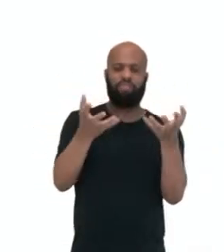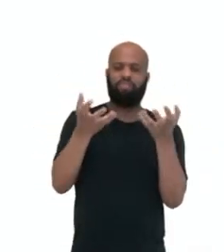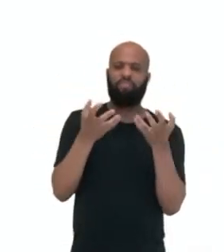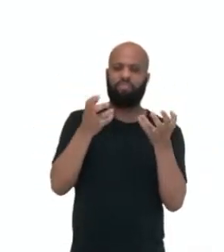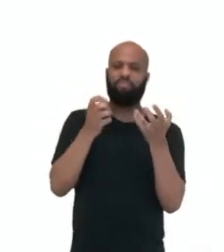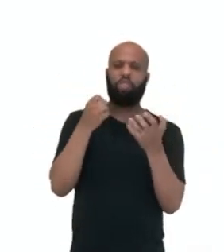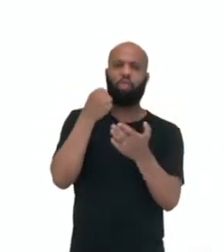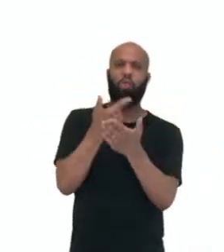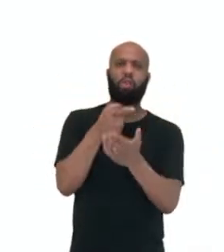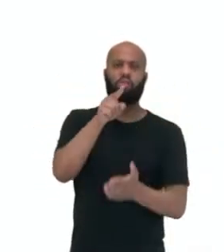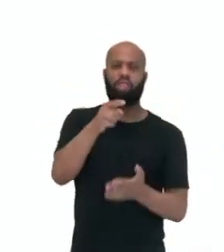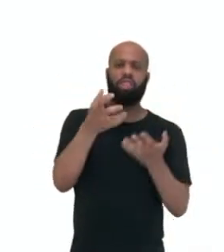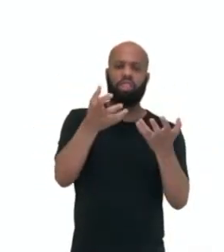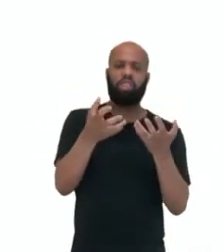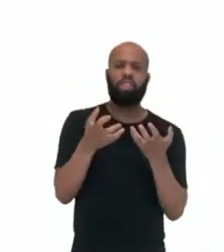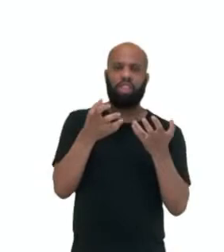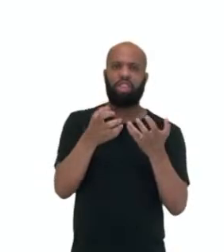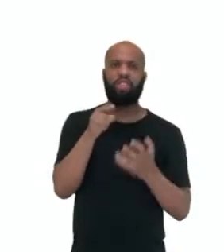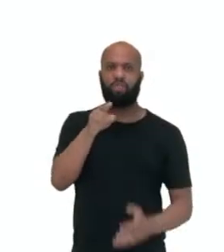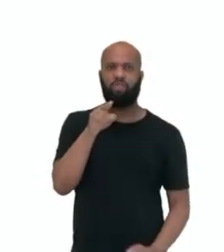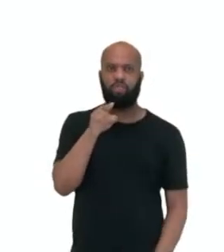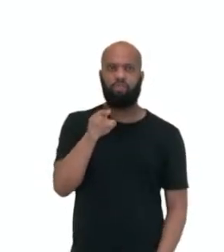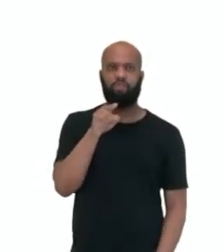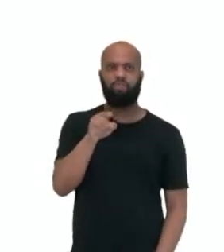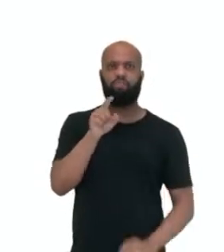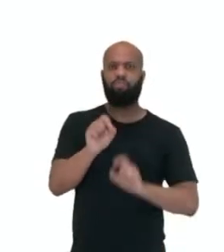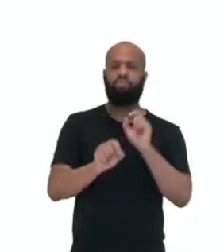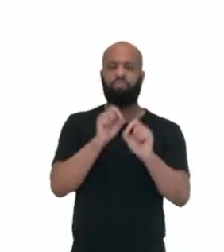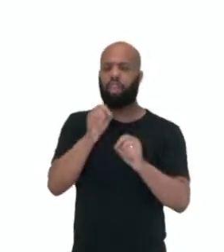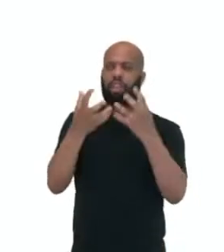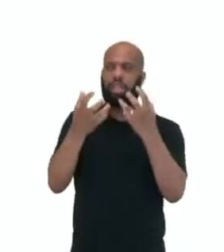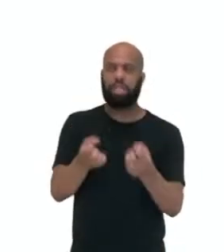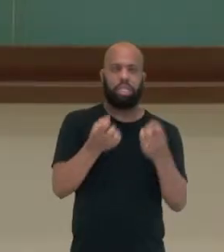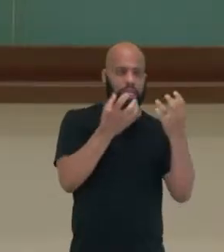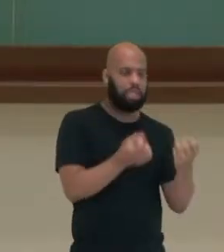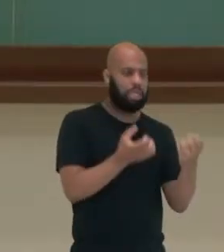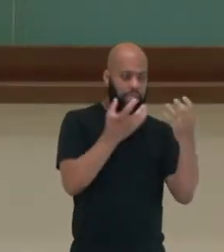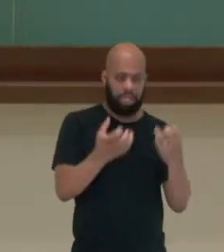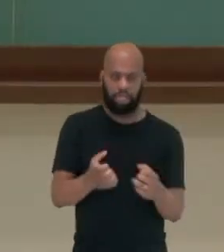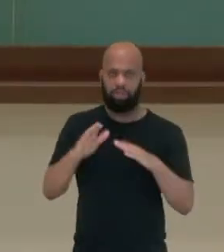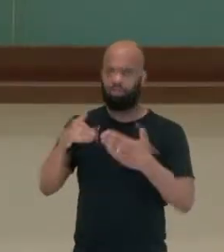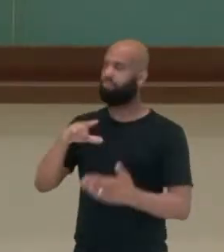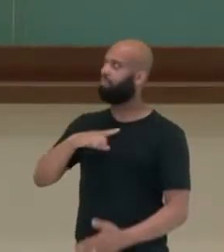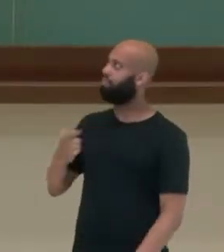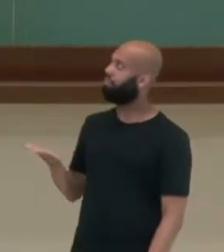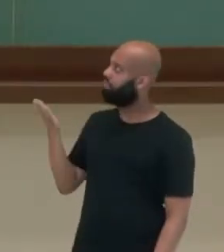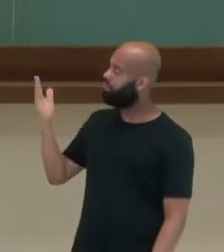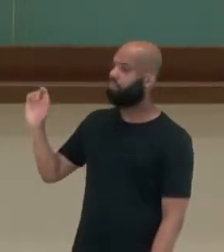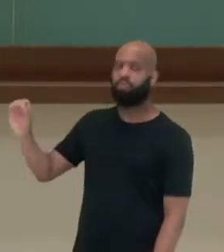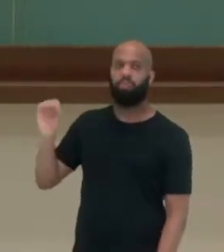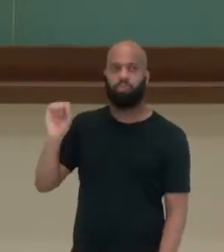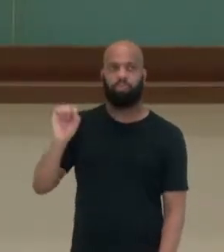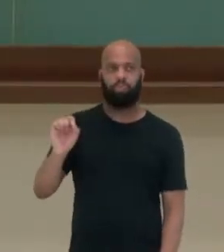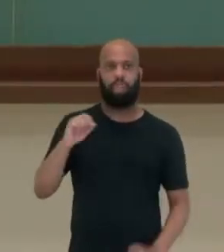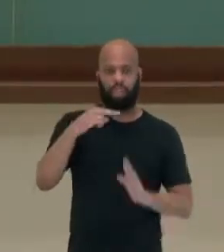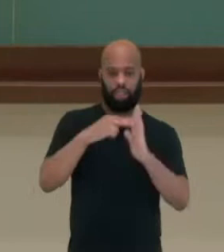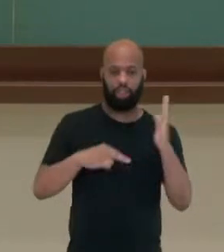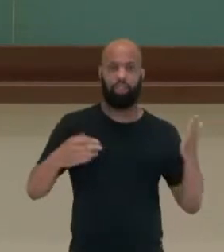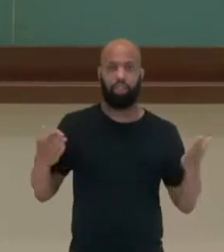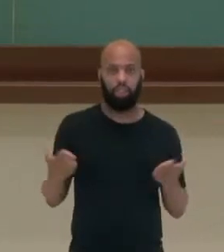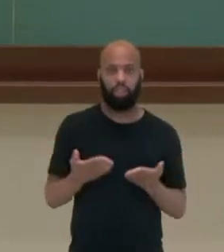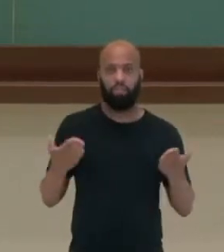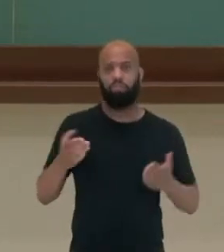comprar, querem te matar a sede, eles querem te sedar. Esse trecho, nós estamos lendo aqui,